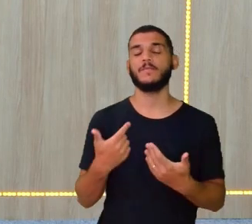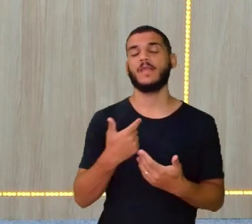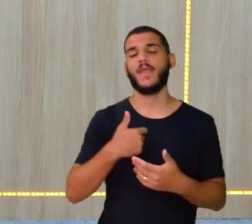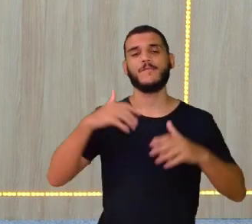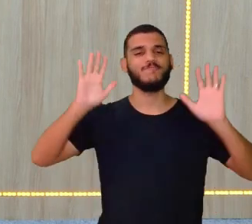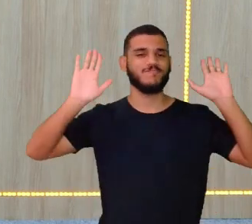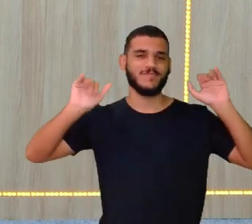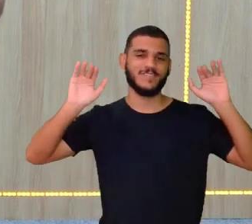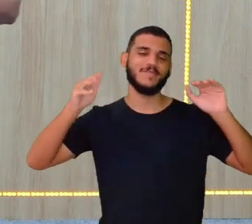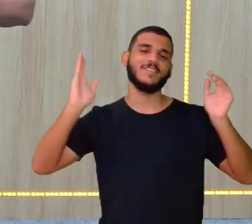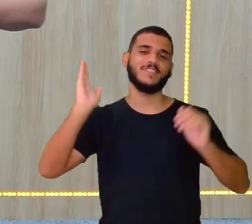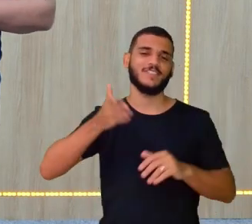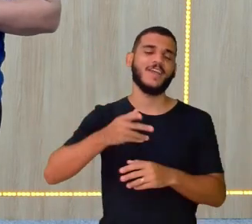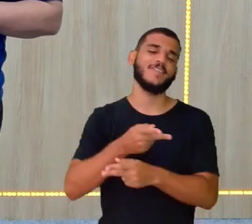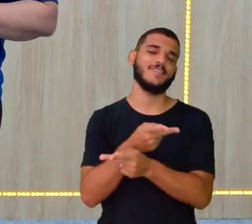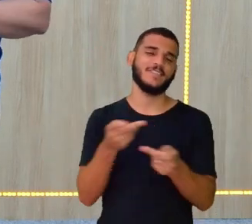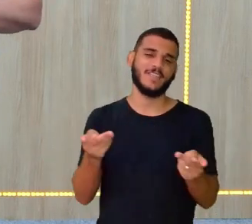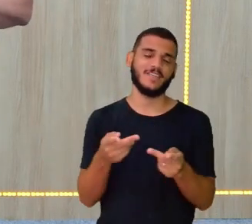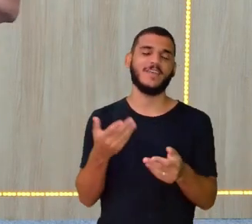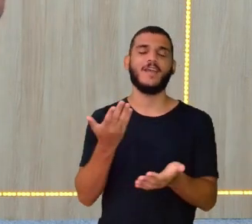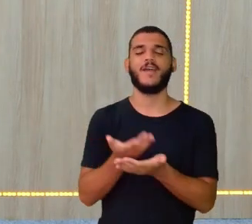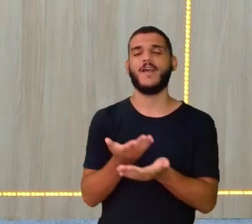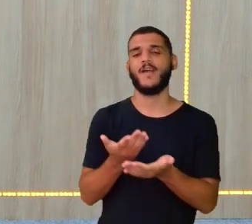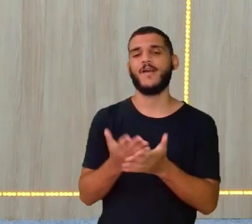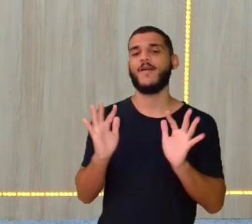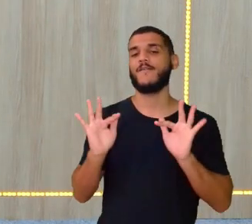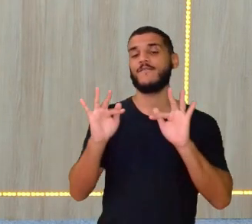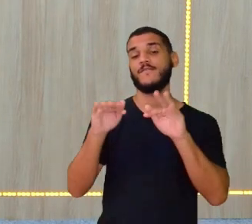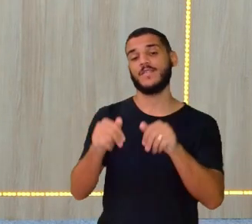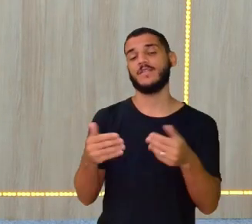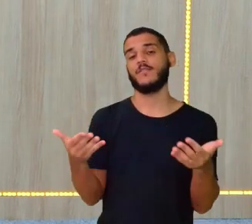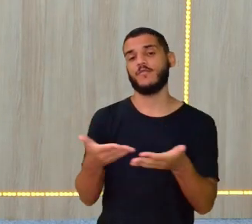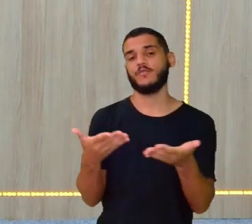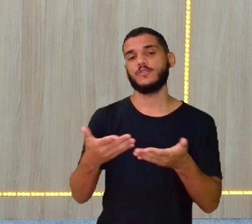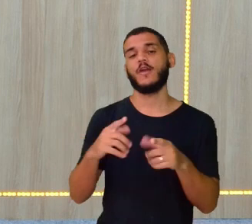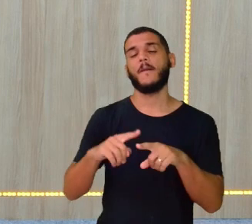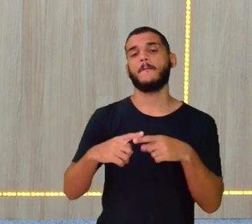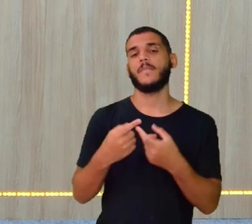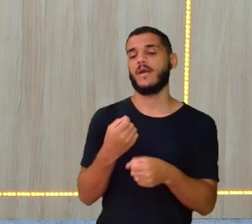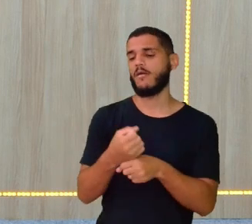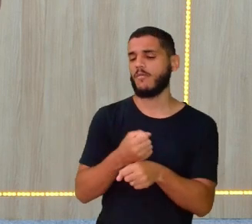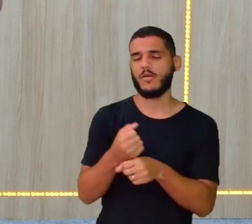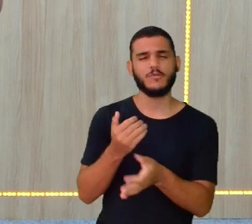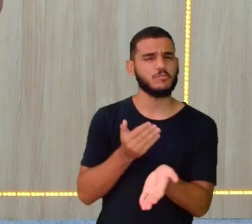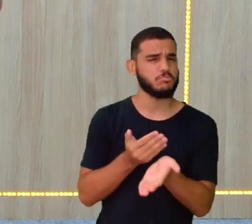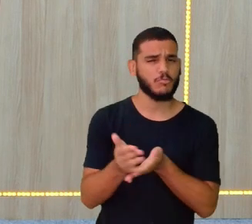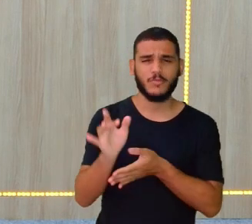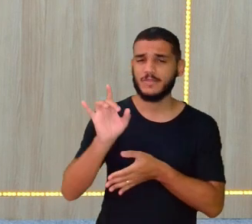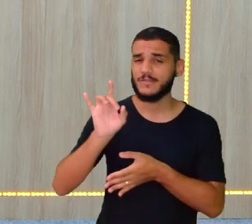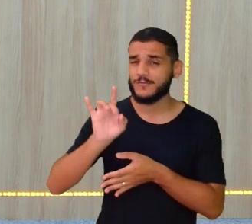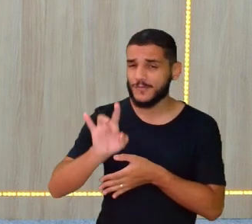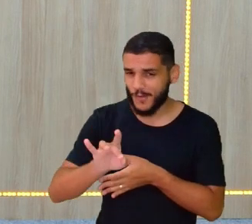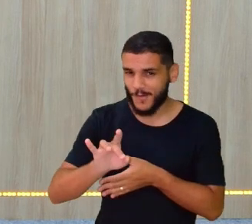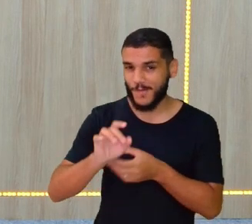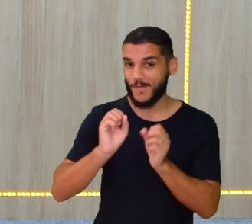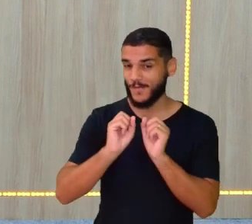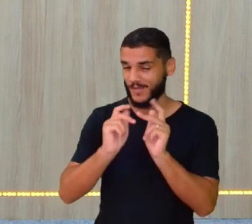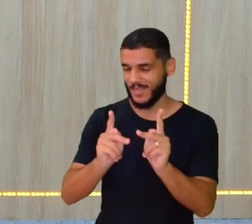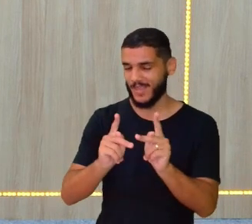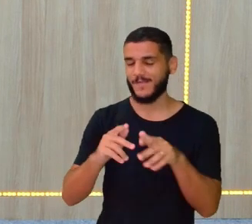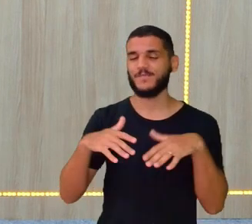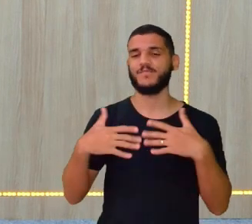me despedindo por aqui, nossa aula se encerra, mas o ano está apenas começando, não é?